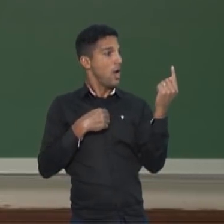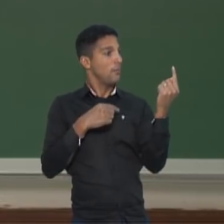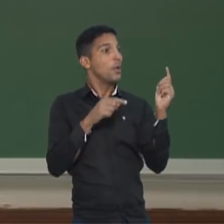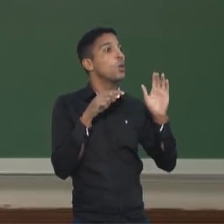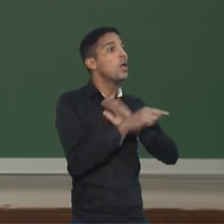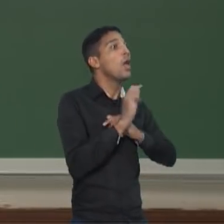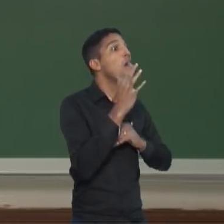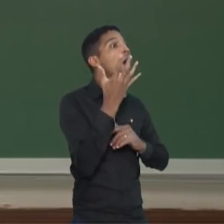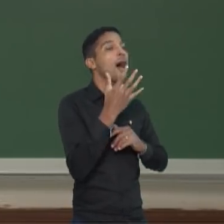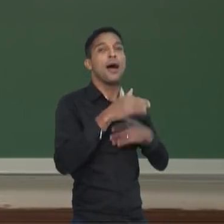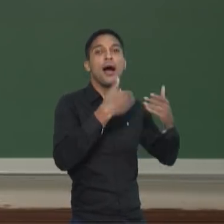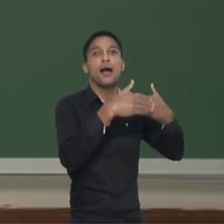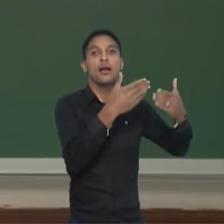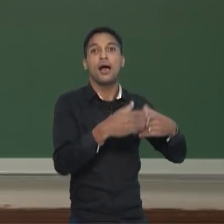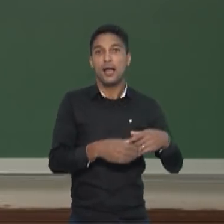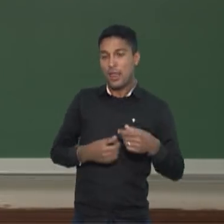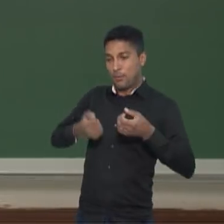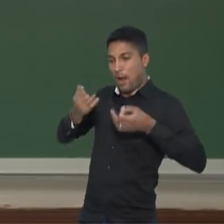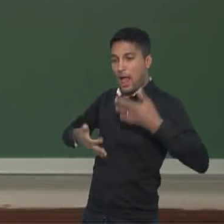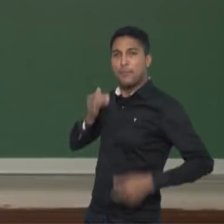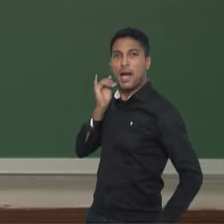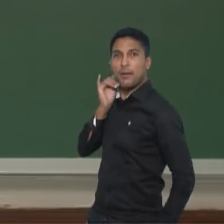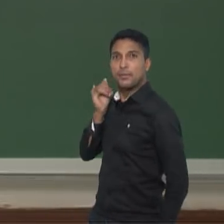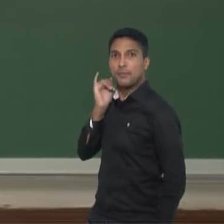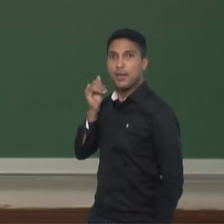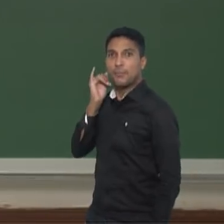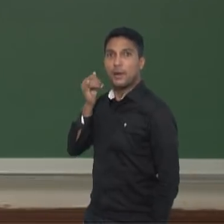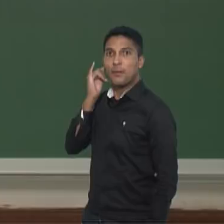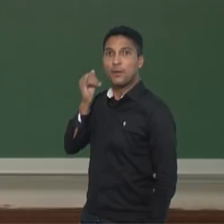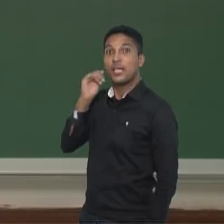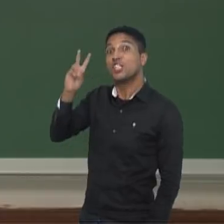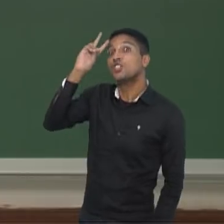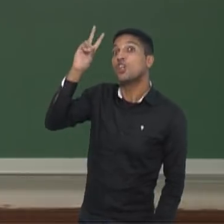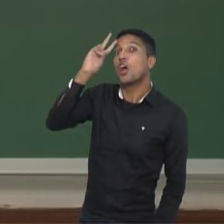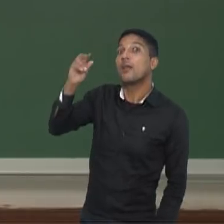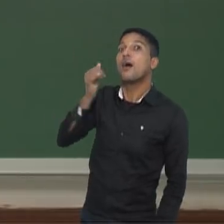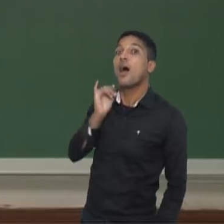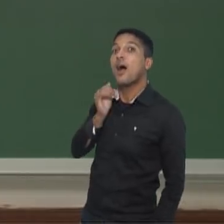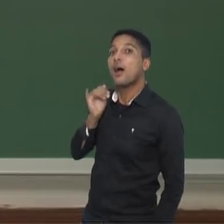outros povos, outras vivências, quanto fantasiosas, né?